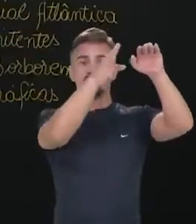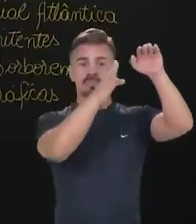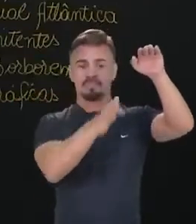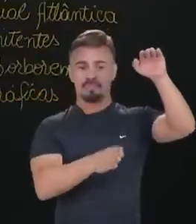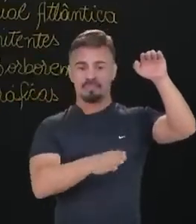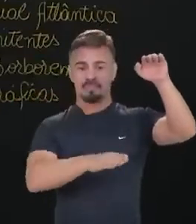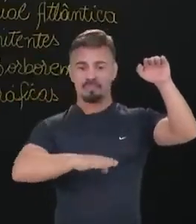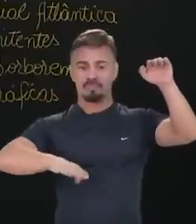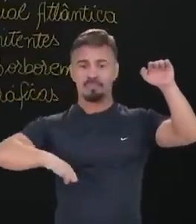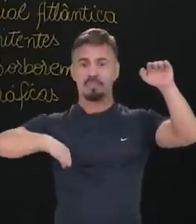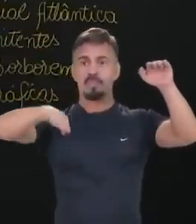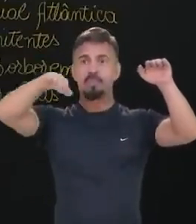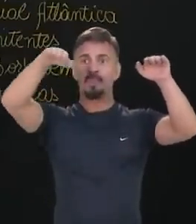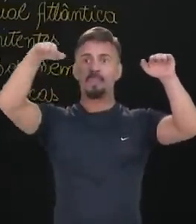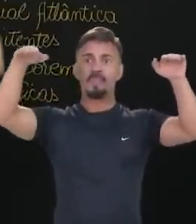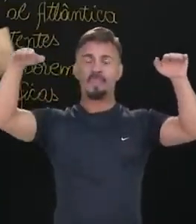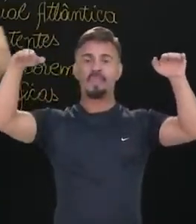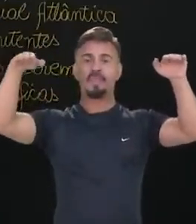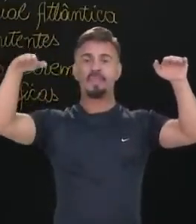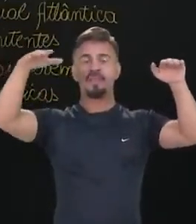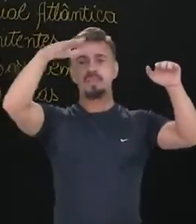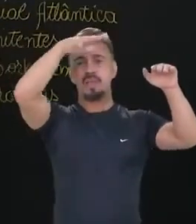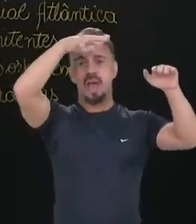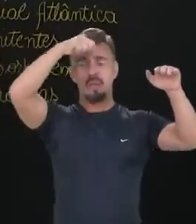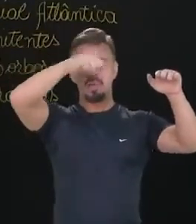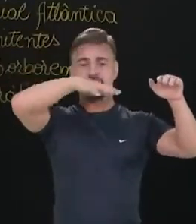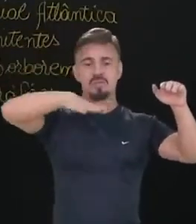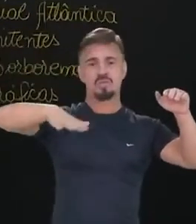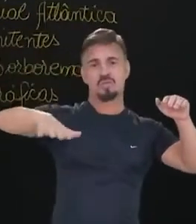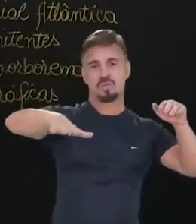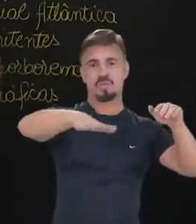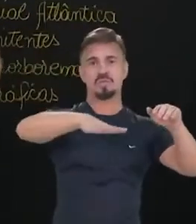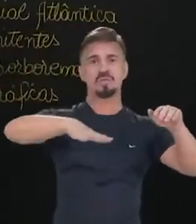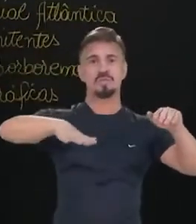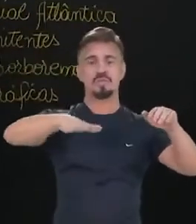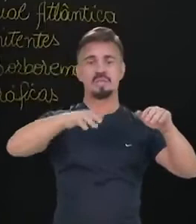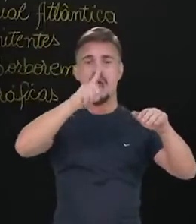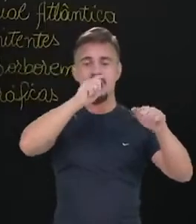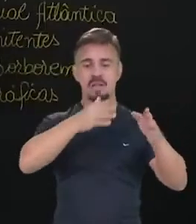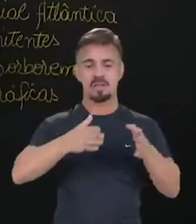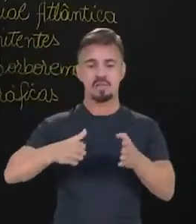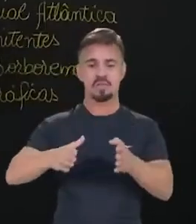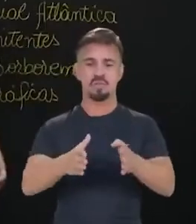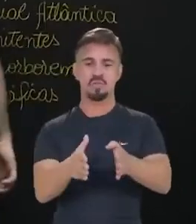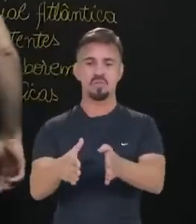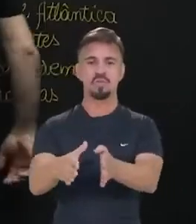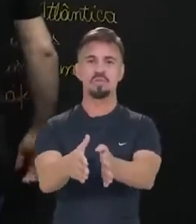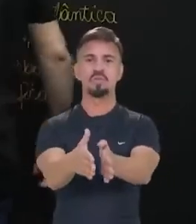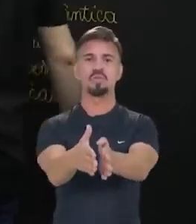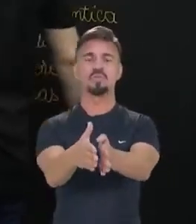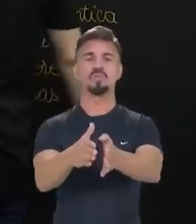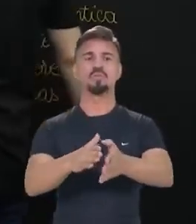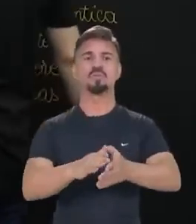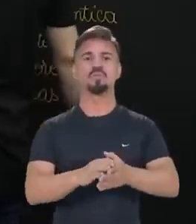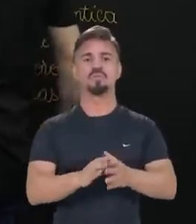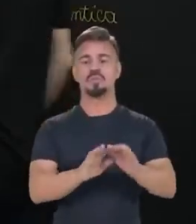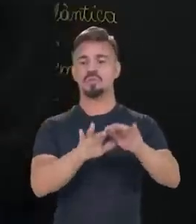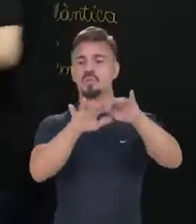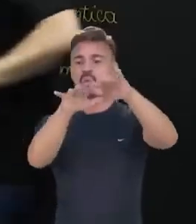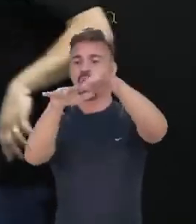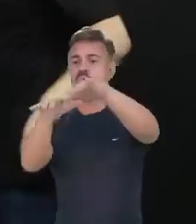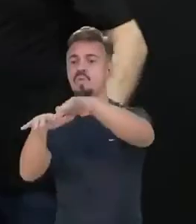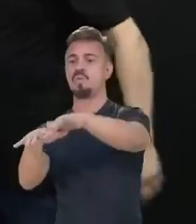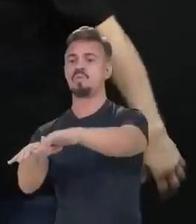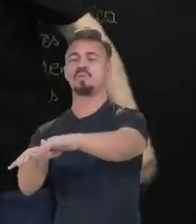e a planície amazônica no meio, fazendo a formação desse grande rio que vai escoar para o Oceano